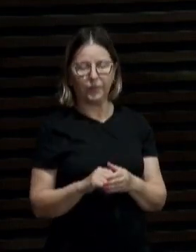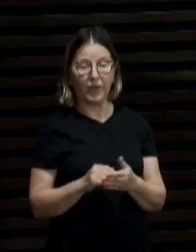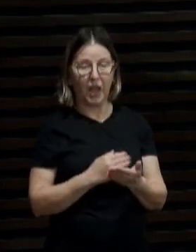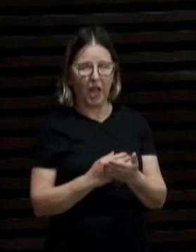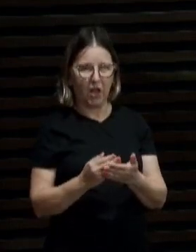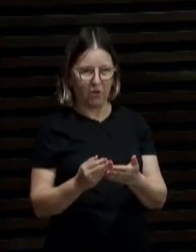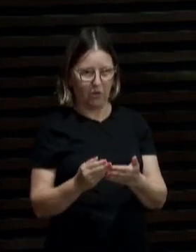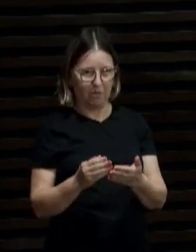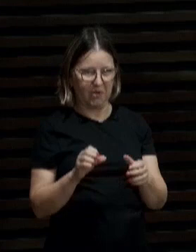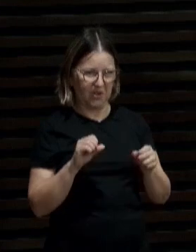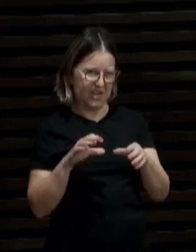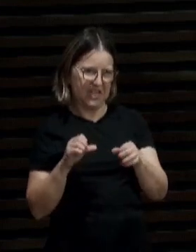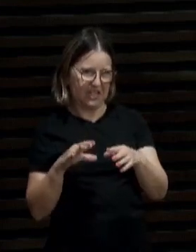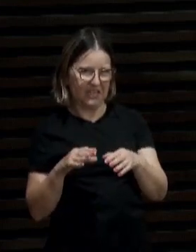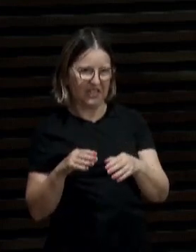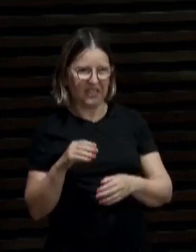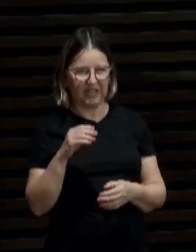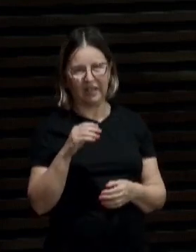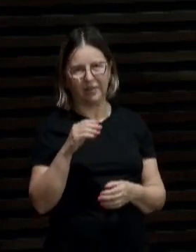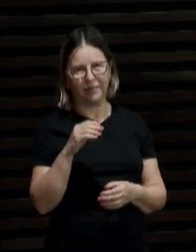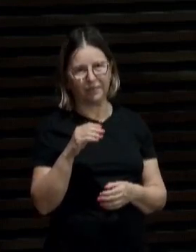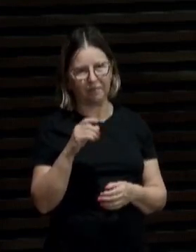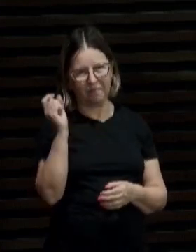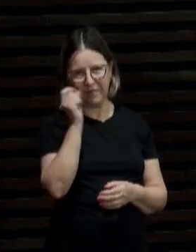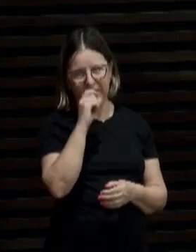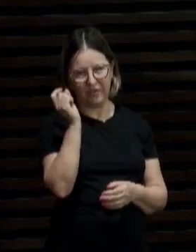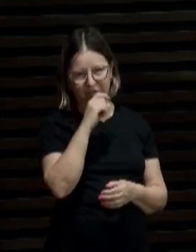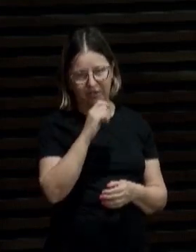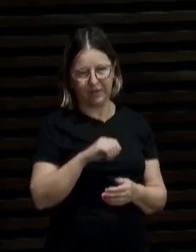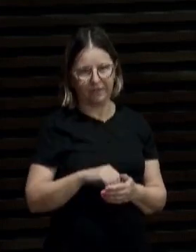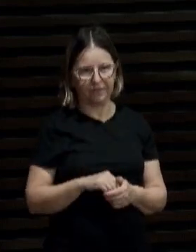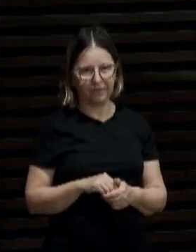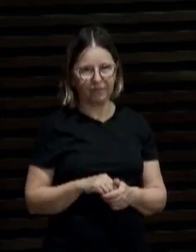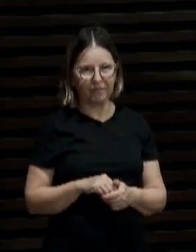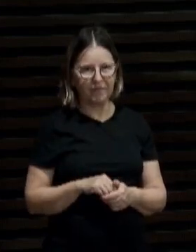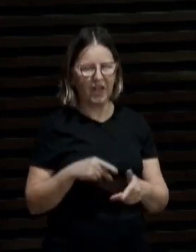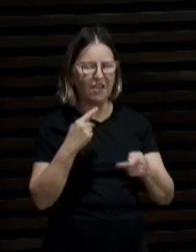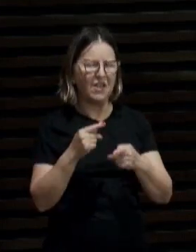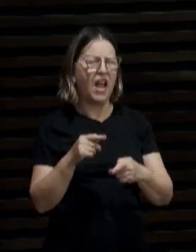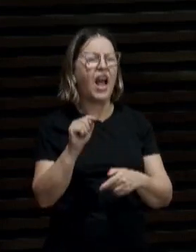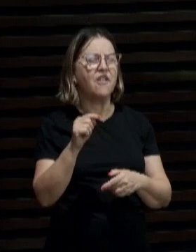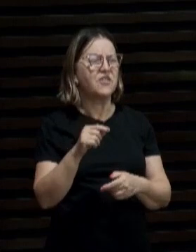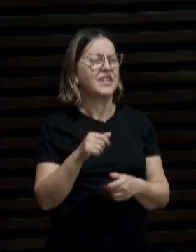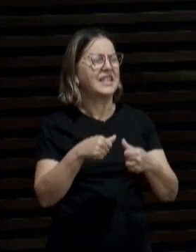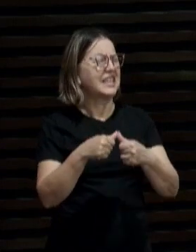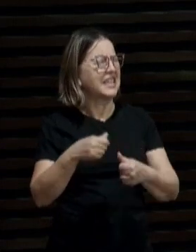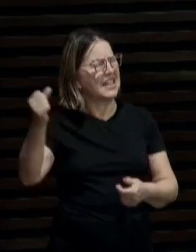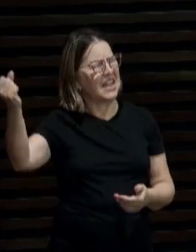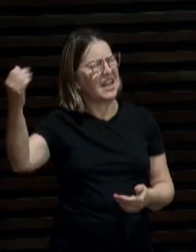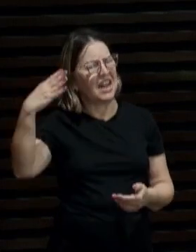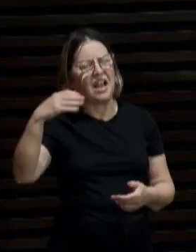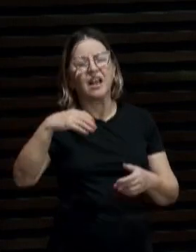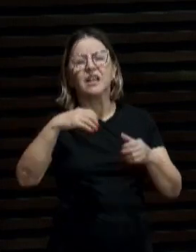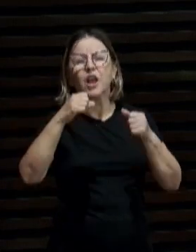loquacidade, porém frívola, ele dizia que você está na graça, Você pode viver uma vida, a prática